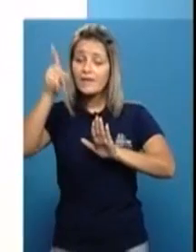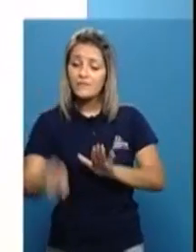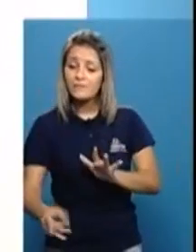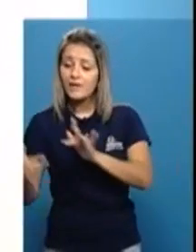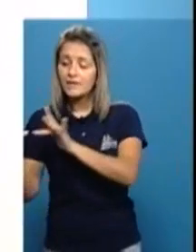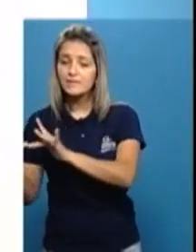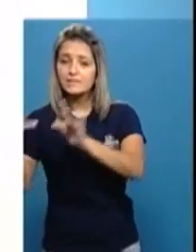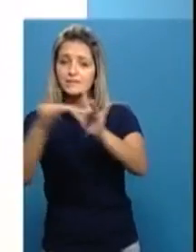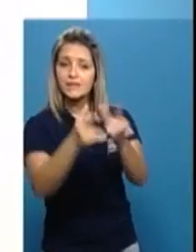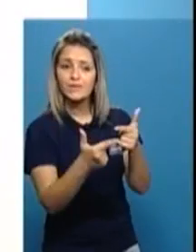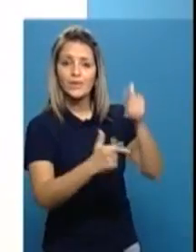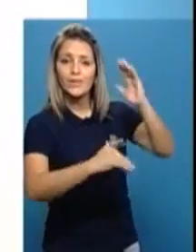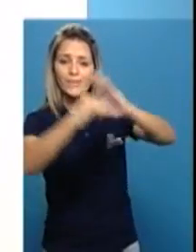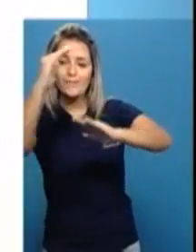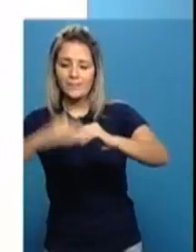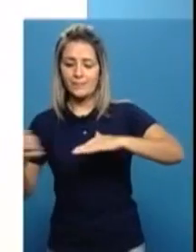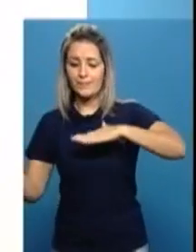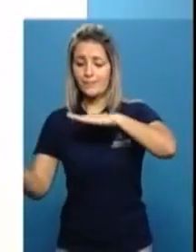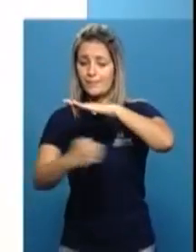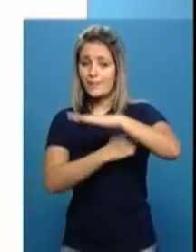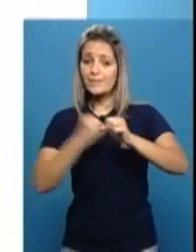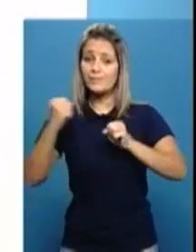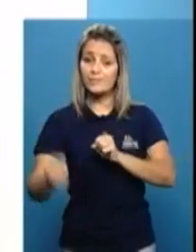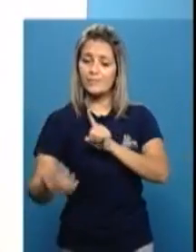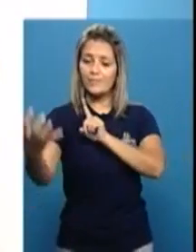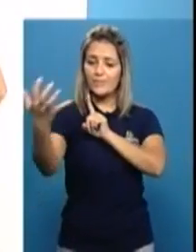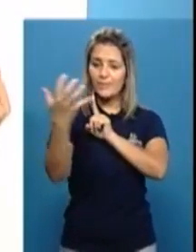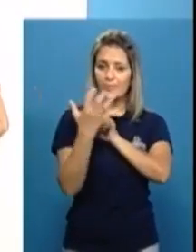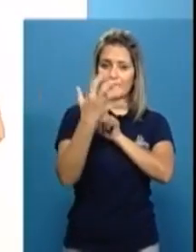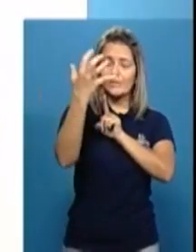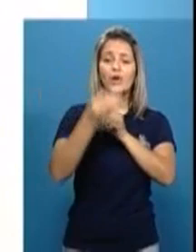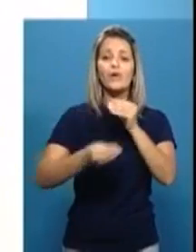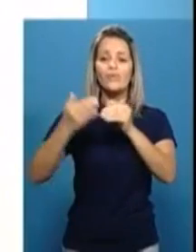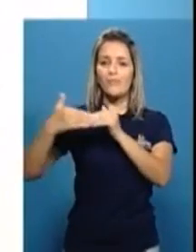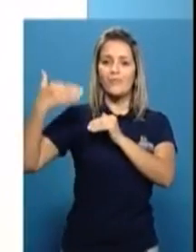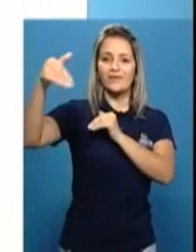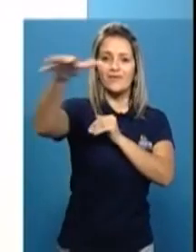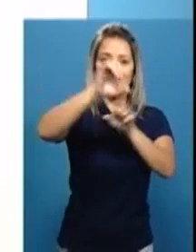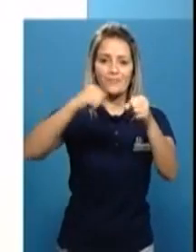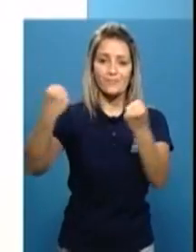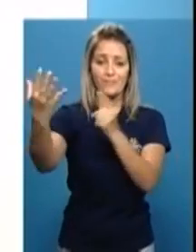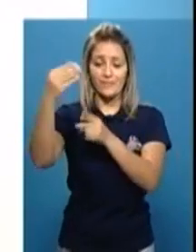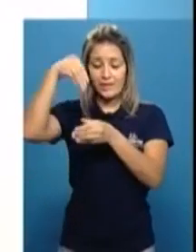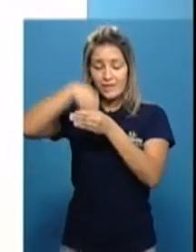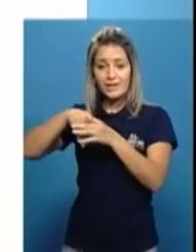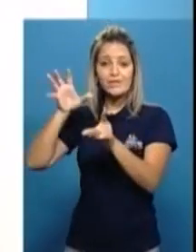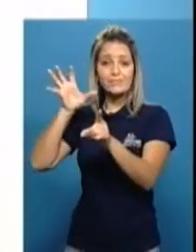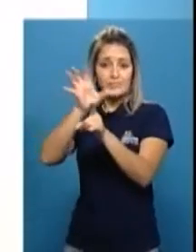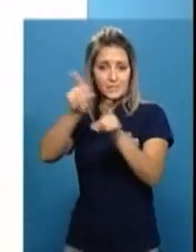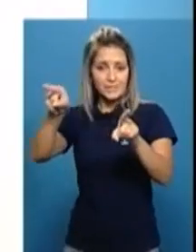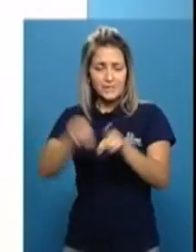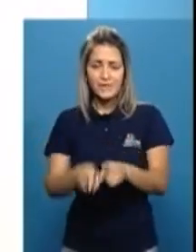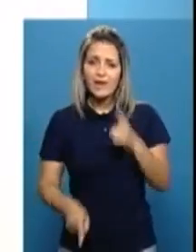outras funções da organização, sofrendo influências de ambientes externos e internos. No